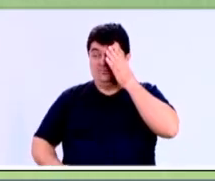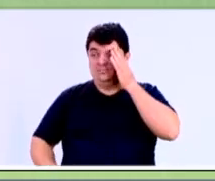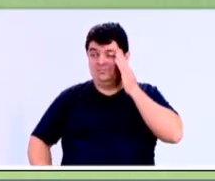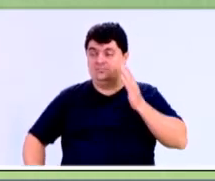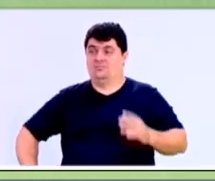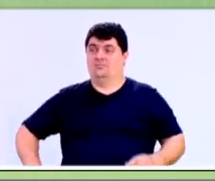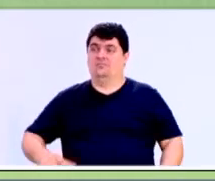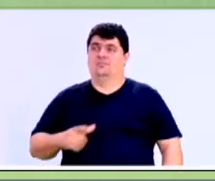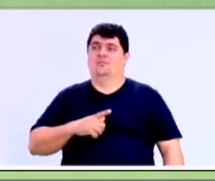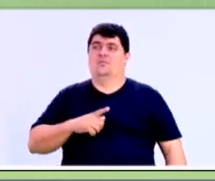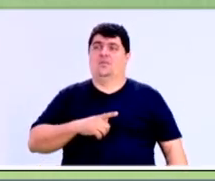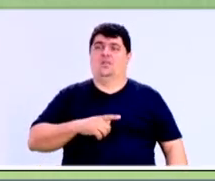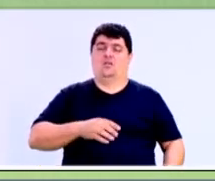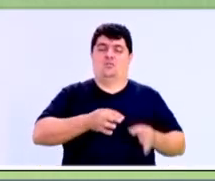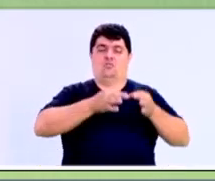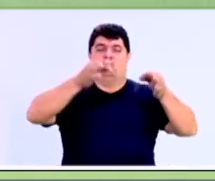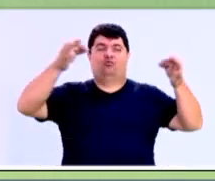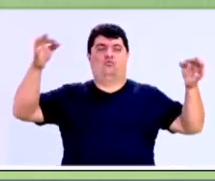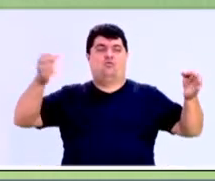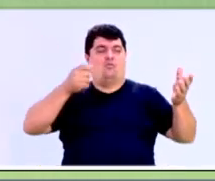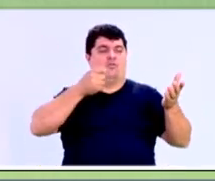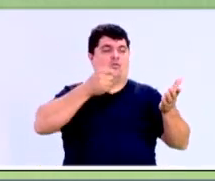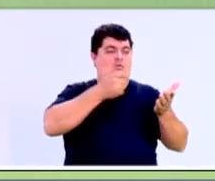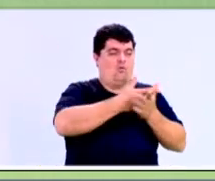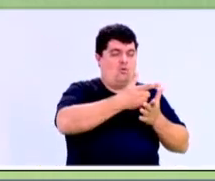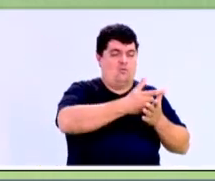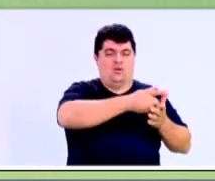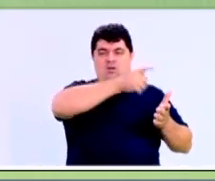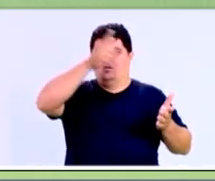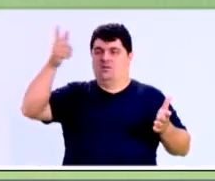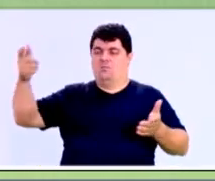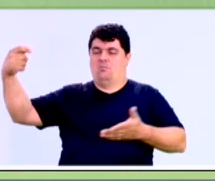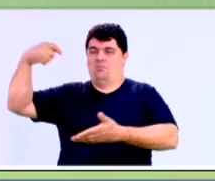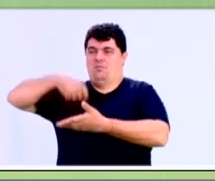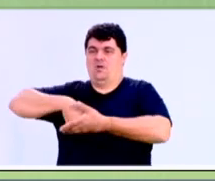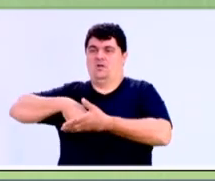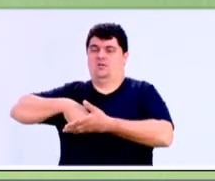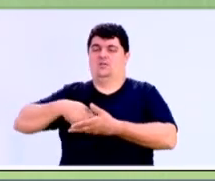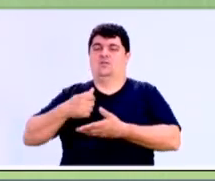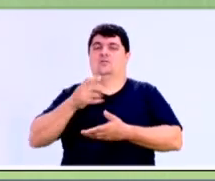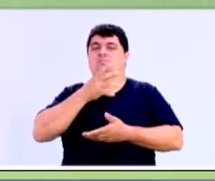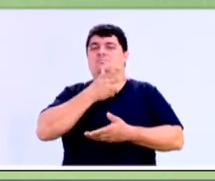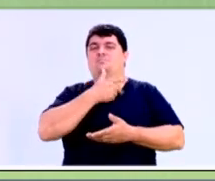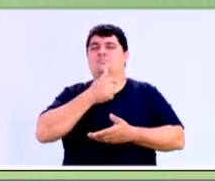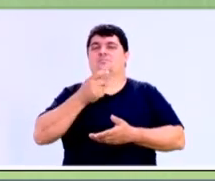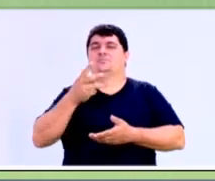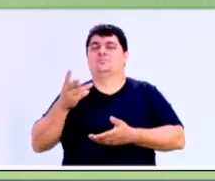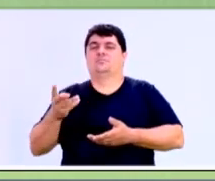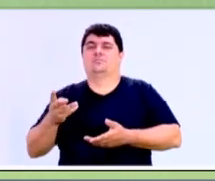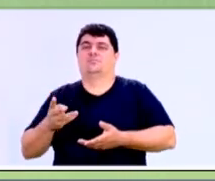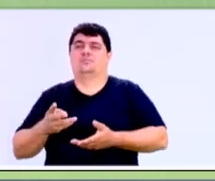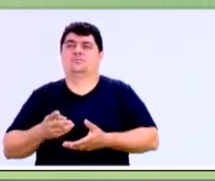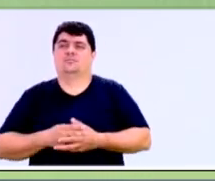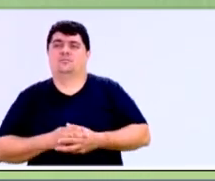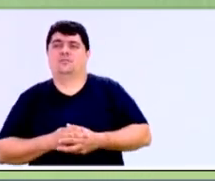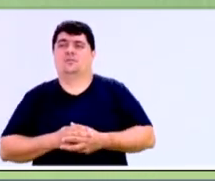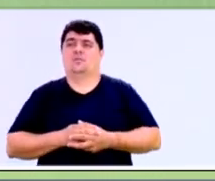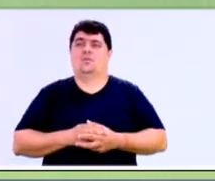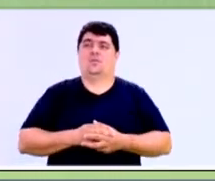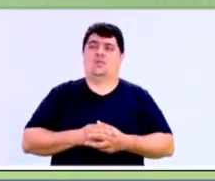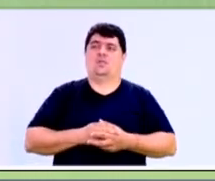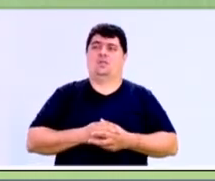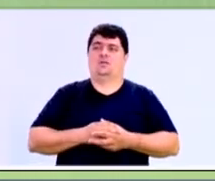minha compra e o recebimento. É o quanto tempo que eu demoro para pegar um estoque e transformar ele